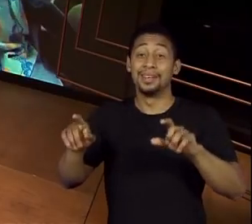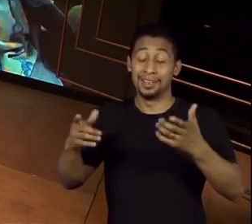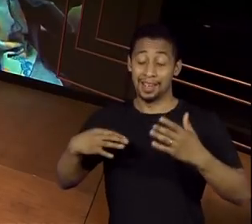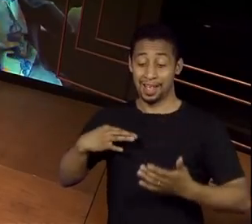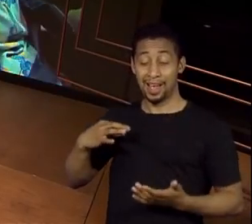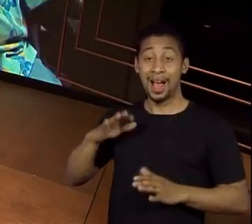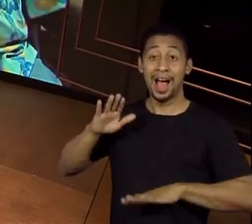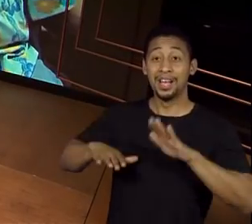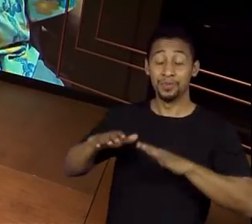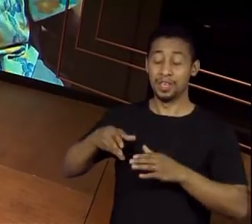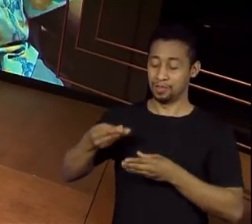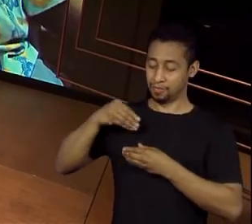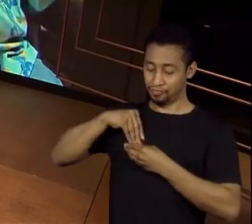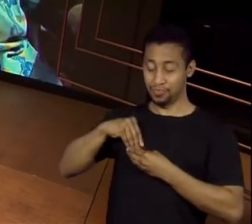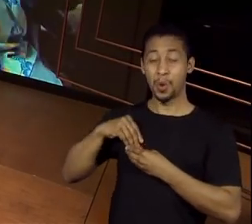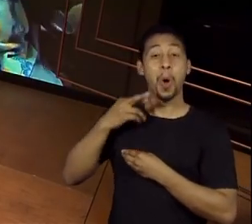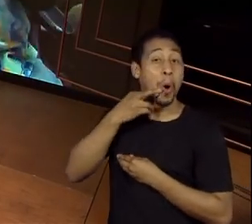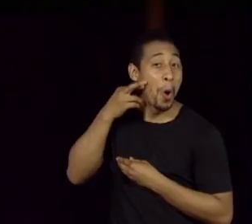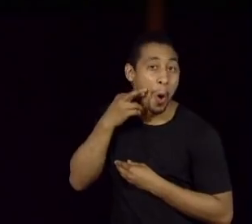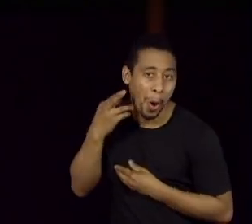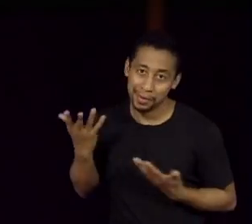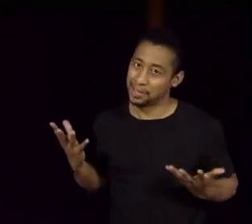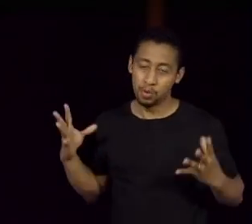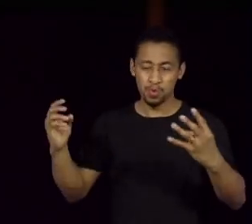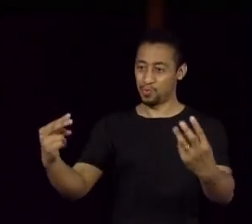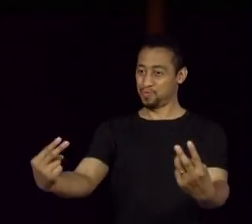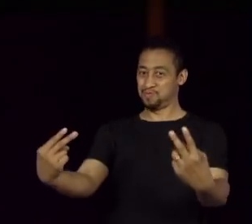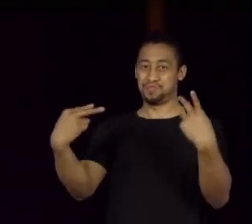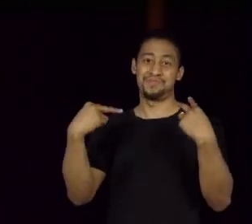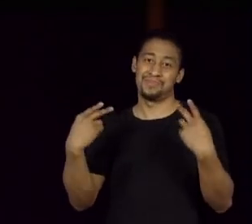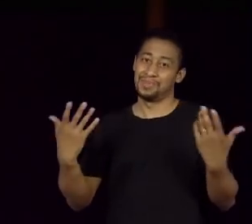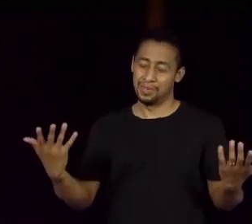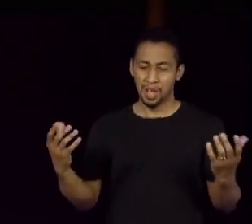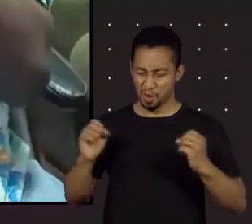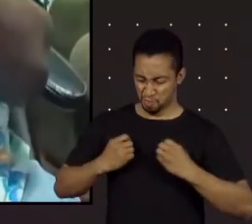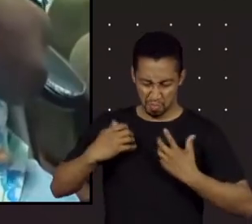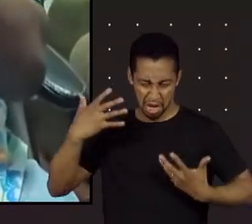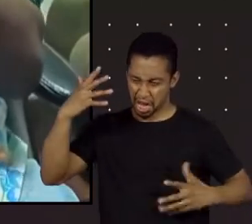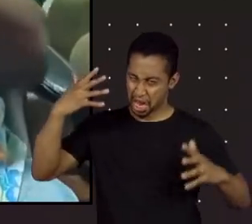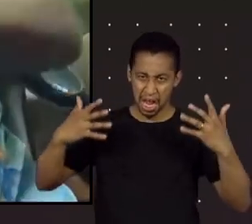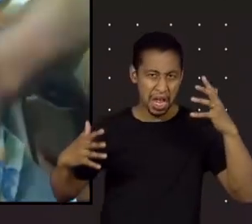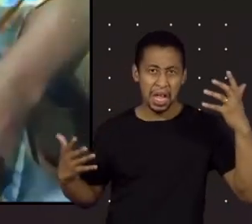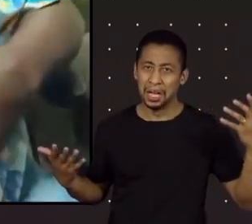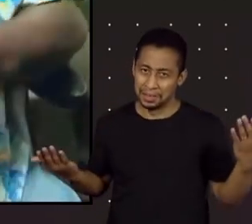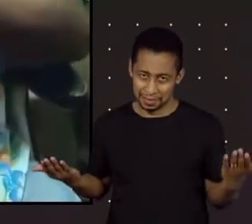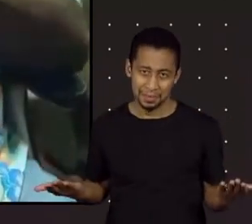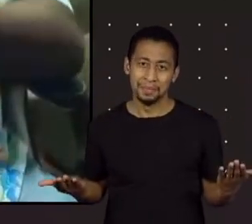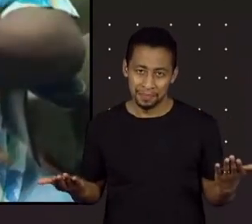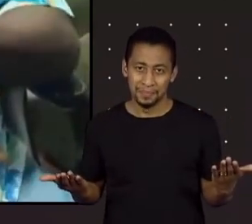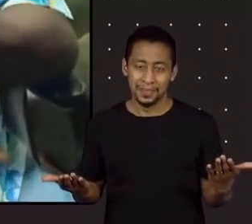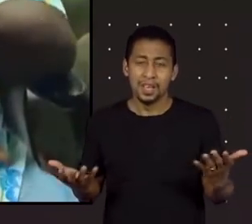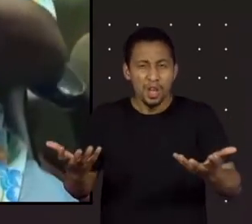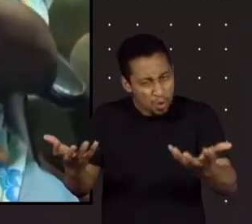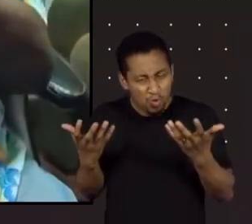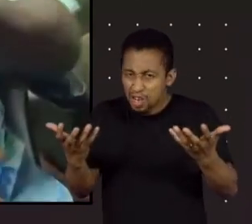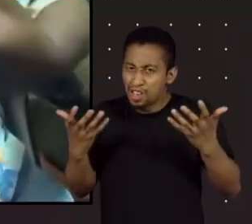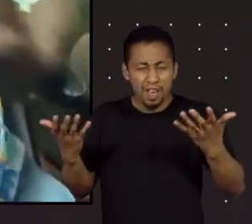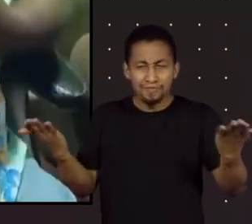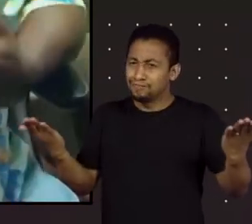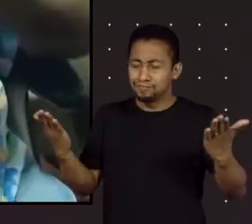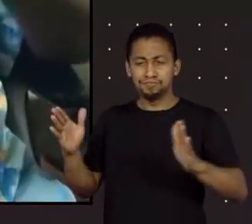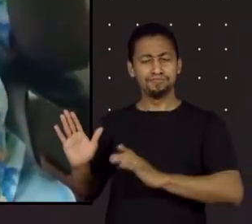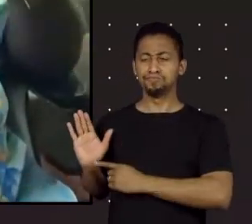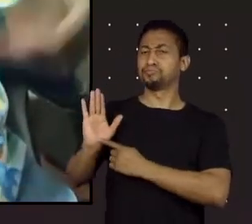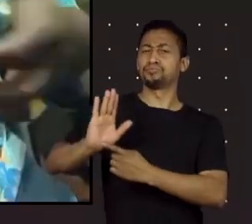cor-de-rosa, era um arco-íris. E o brinco, né? Eu usava um pingente grandão, assim. Eu era